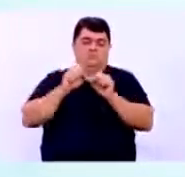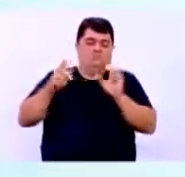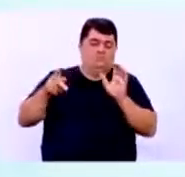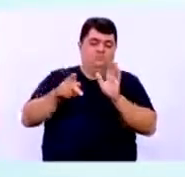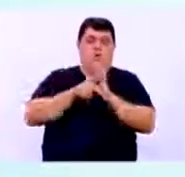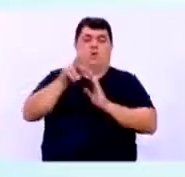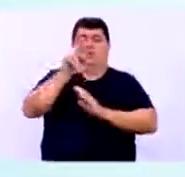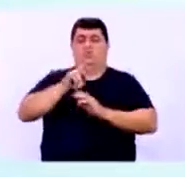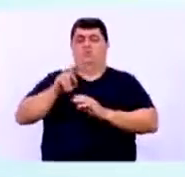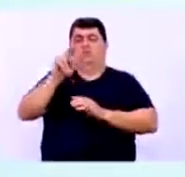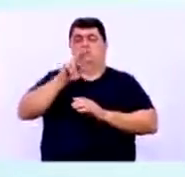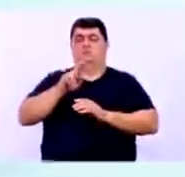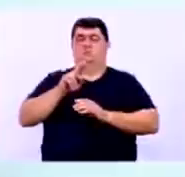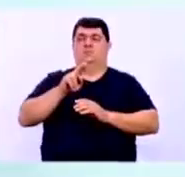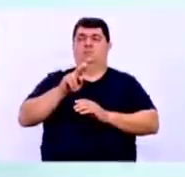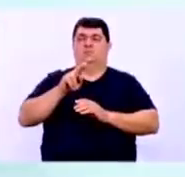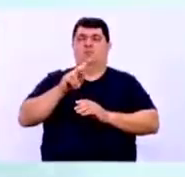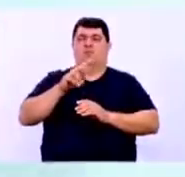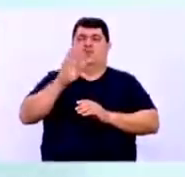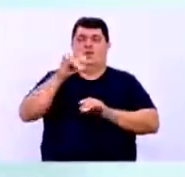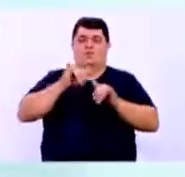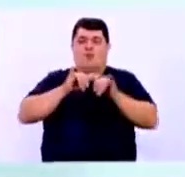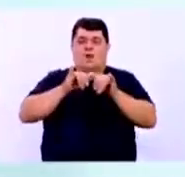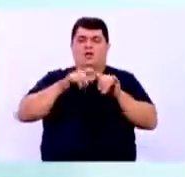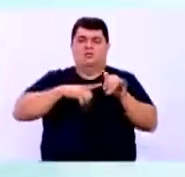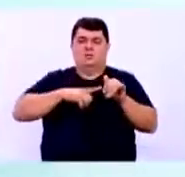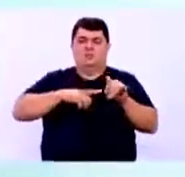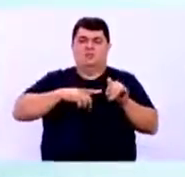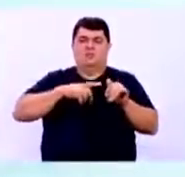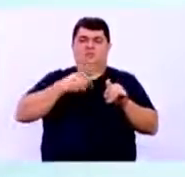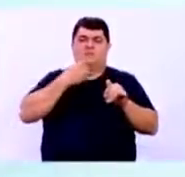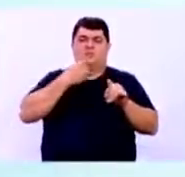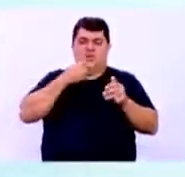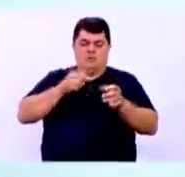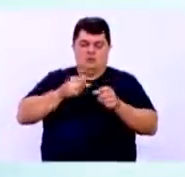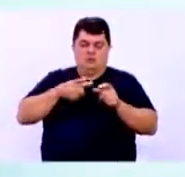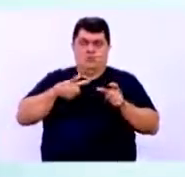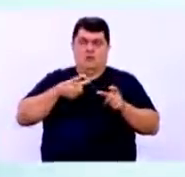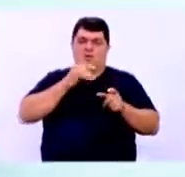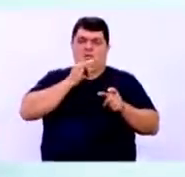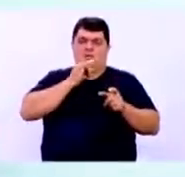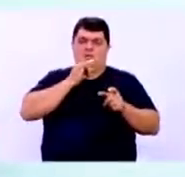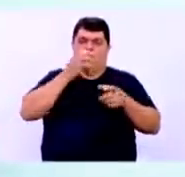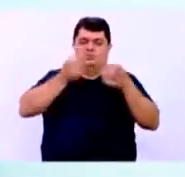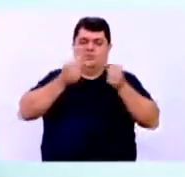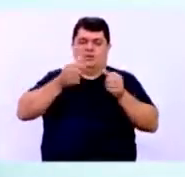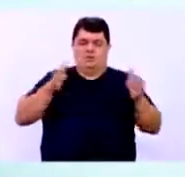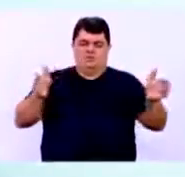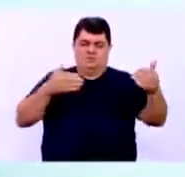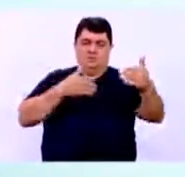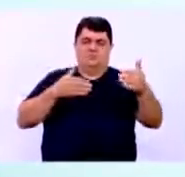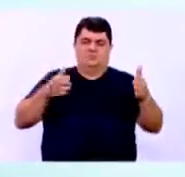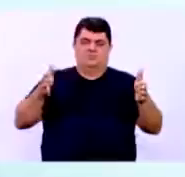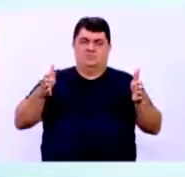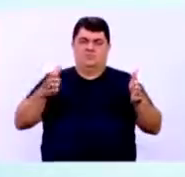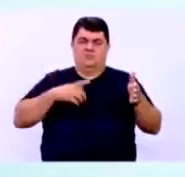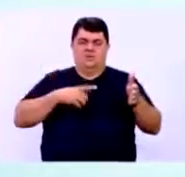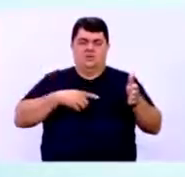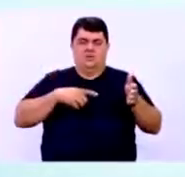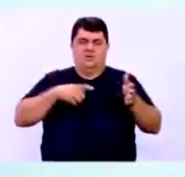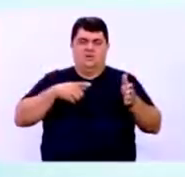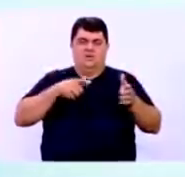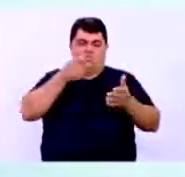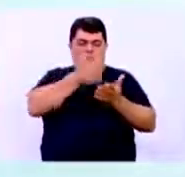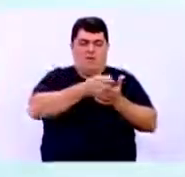informatizado. Aquele leitor óptico, lembra? Chegou a caixa de leite no supermercado, o que o